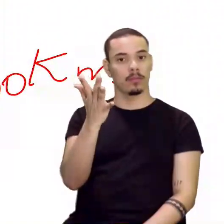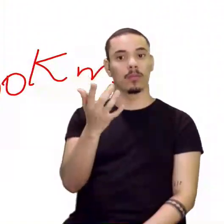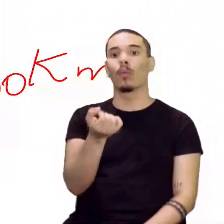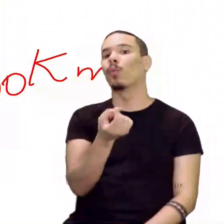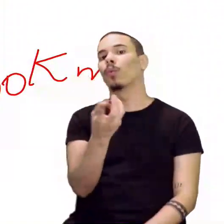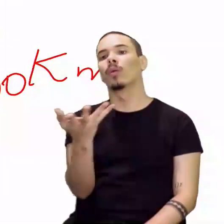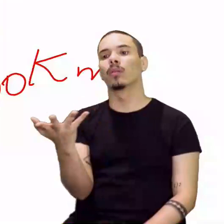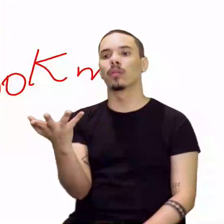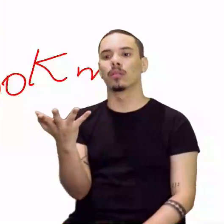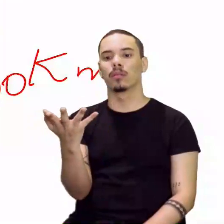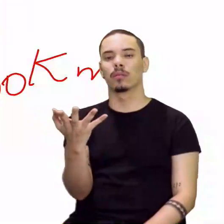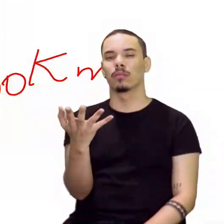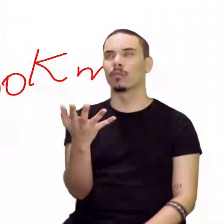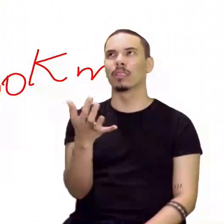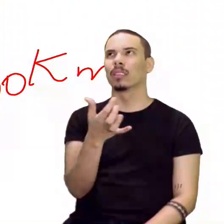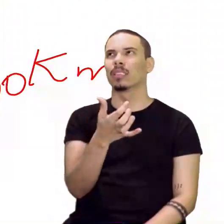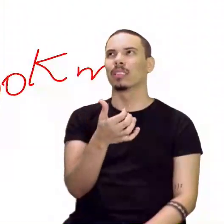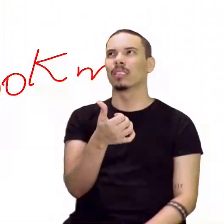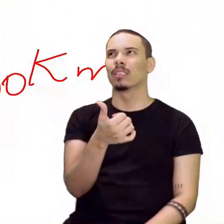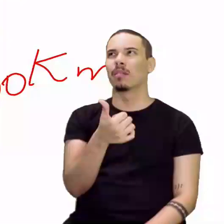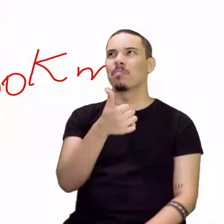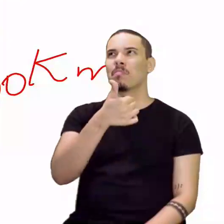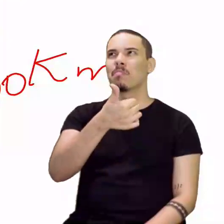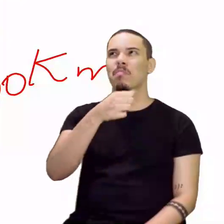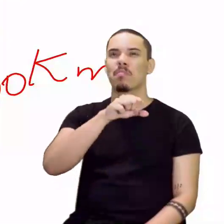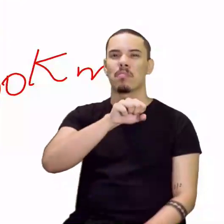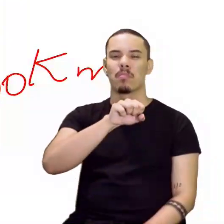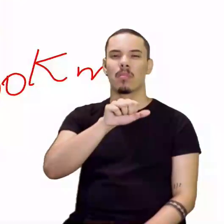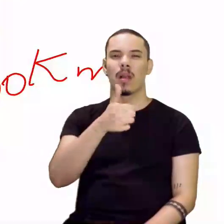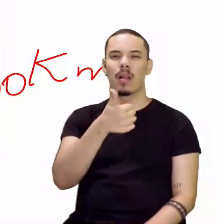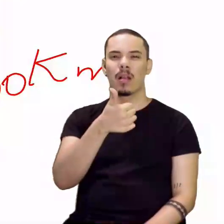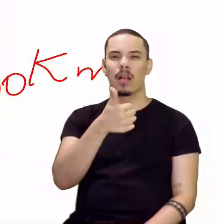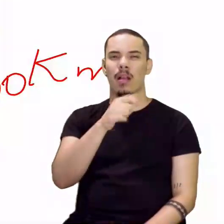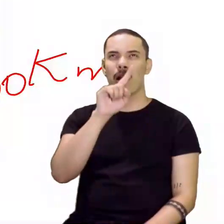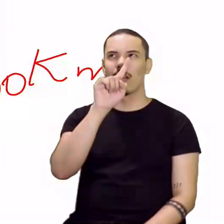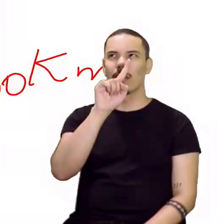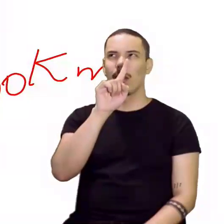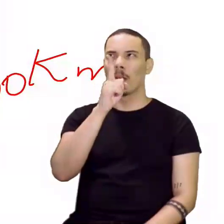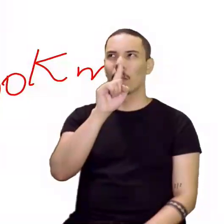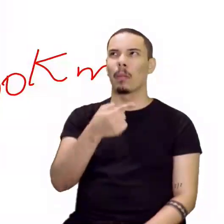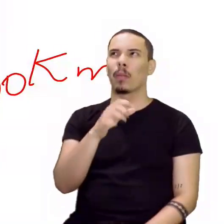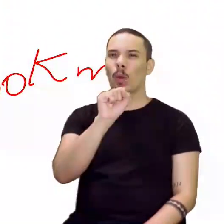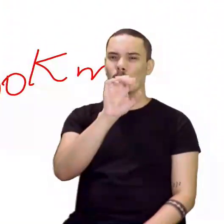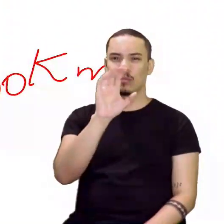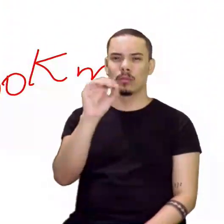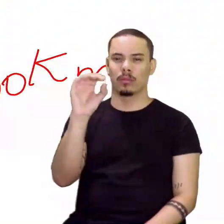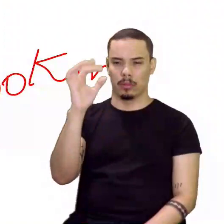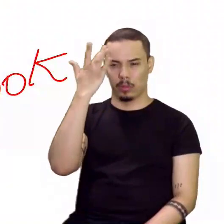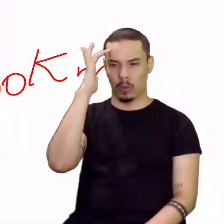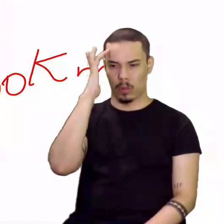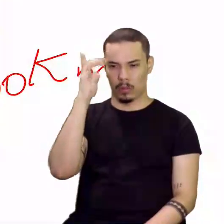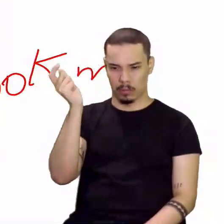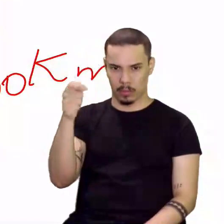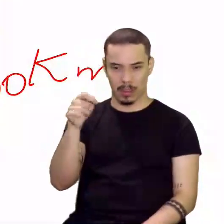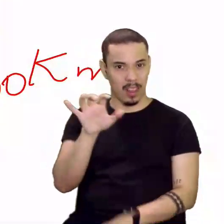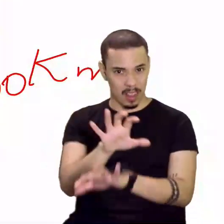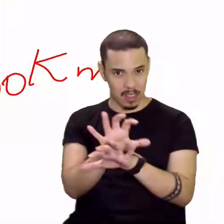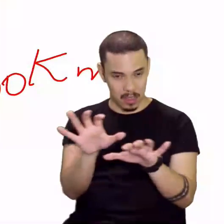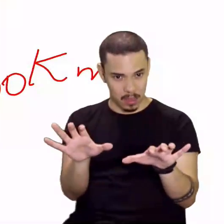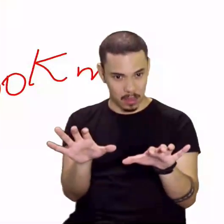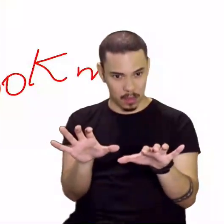quanto? 6 vezes 3, 18, 1.800. Puxa, legal. Mas é só assim,